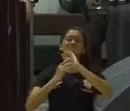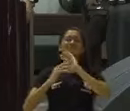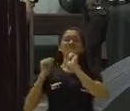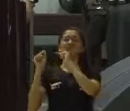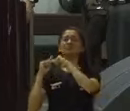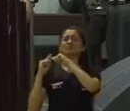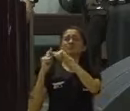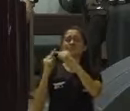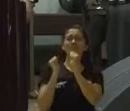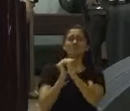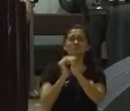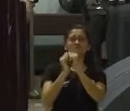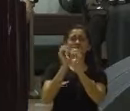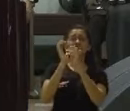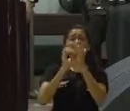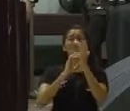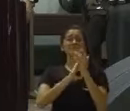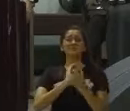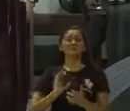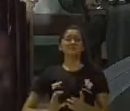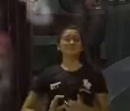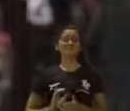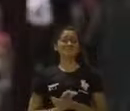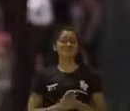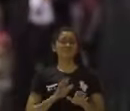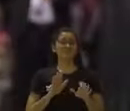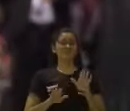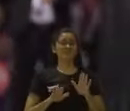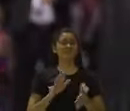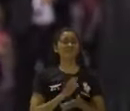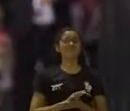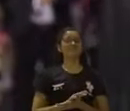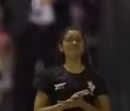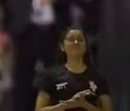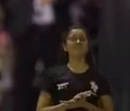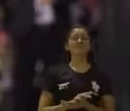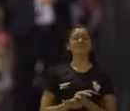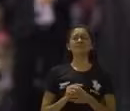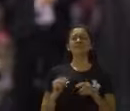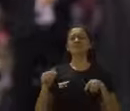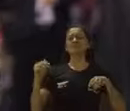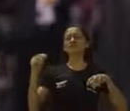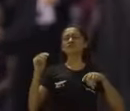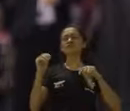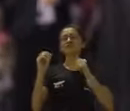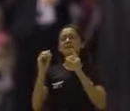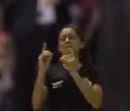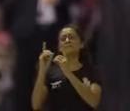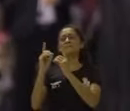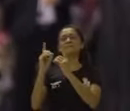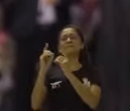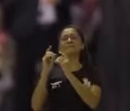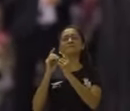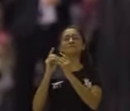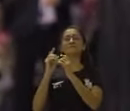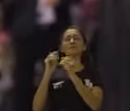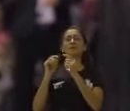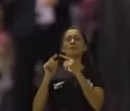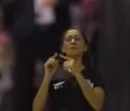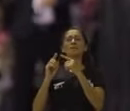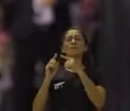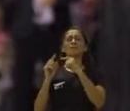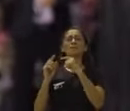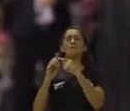de Cristo. Eles no máximo chegaram ao pé da cruz, ou estão atrás da